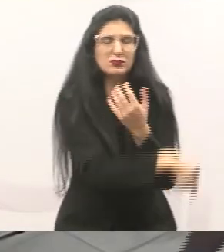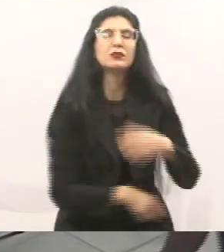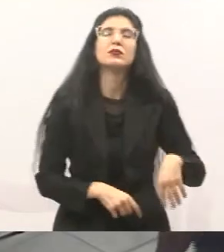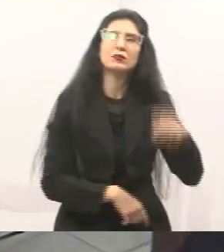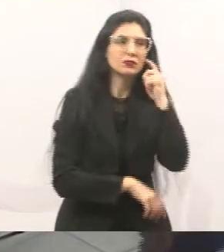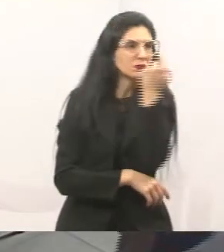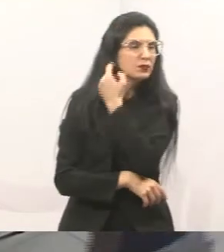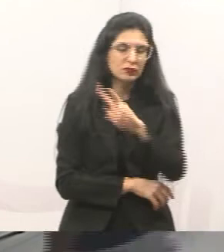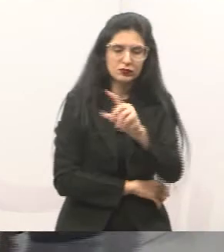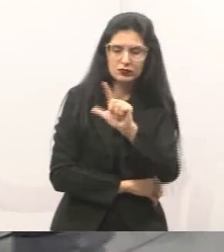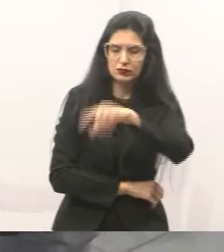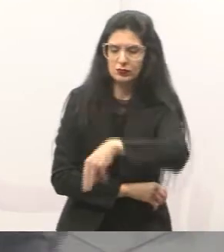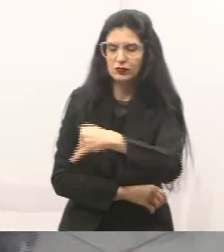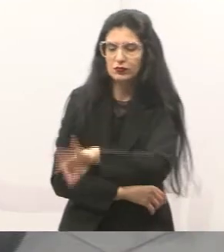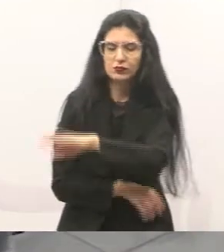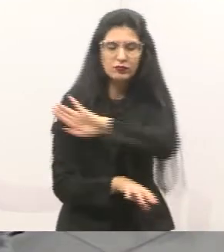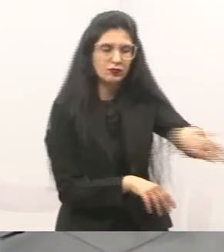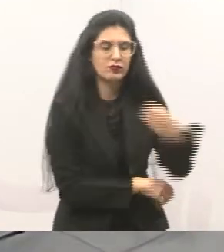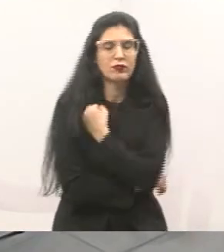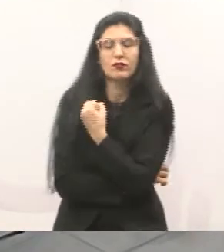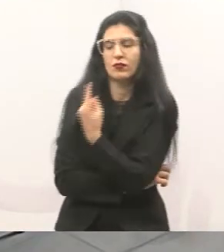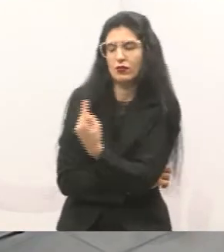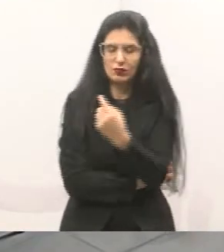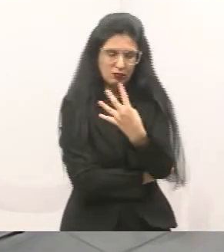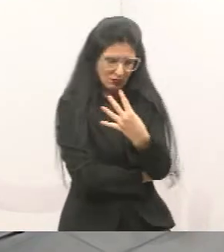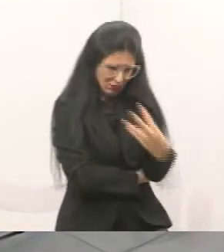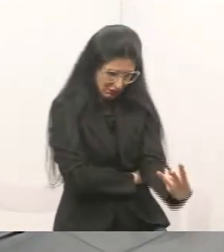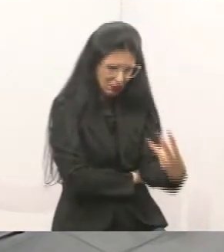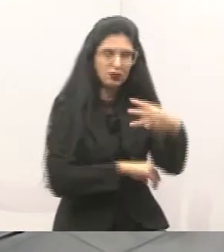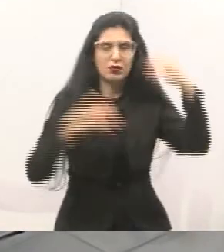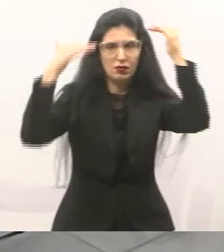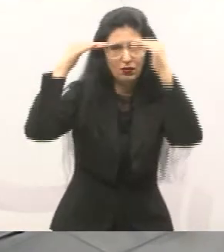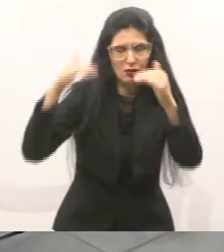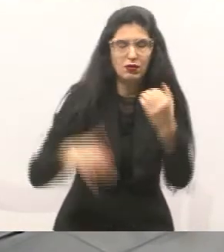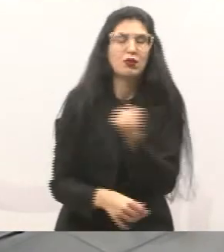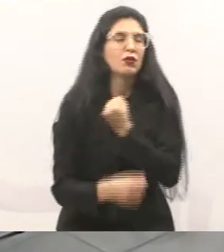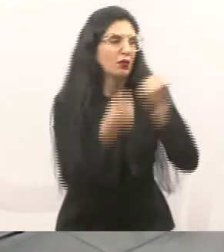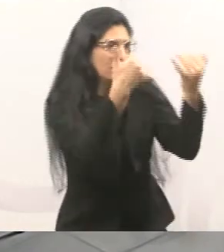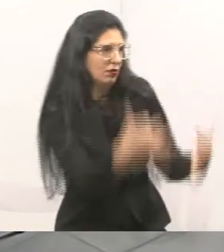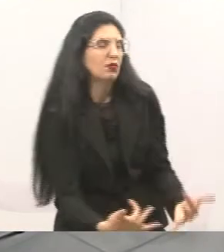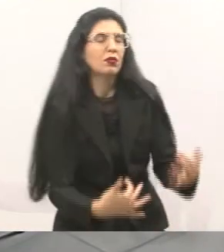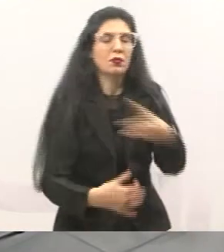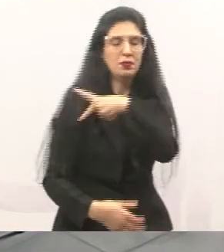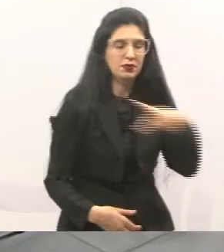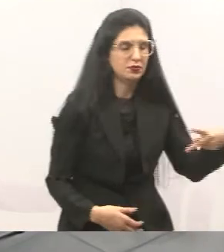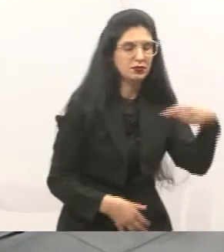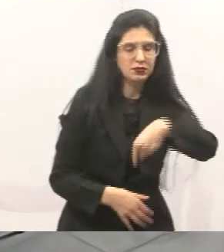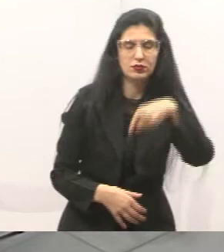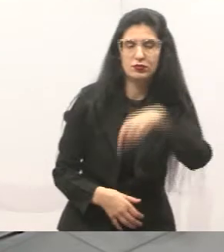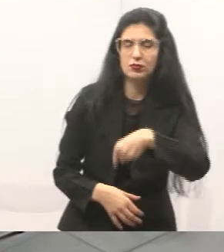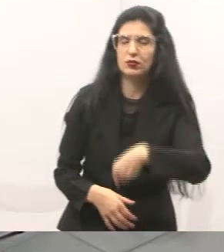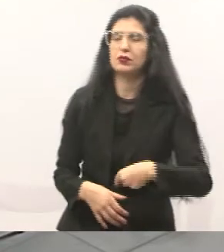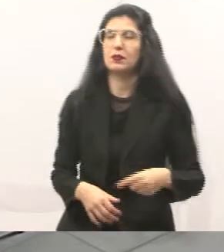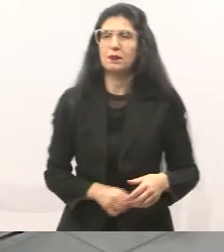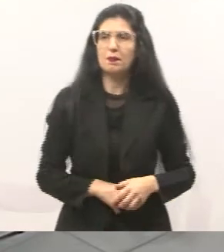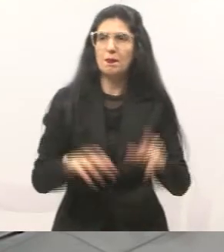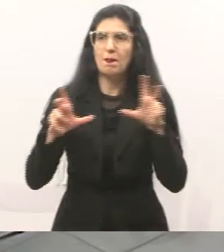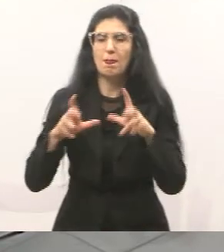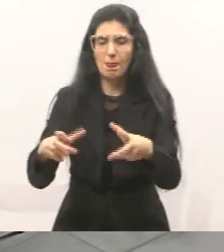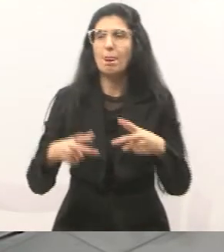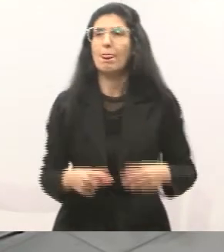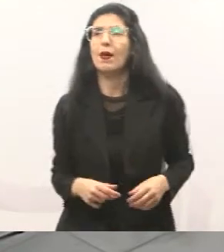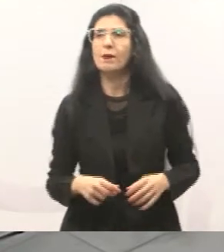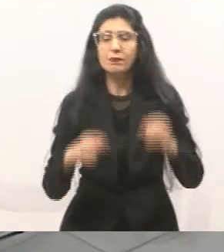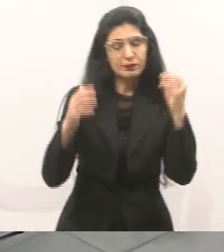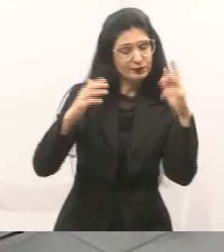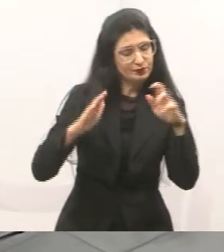Requerimento número 143. Requeremos, excelentíssimo senhor presidente desta casa, ouvido e aprovado pela Igreja Plenário, cumpridas as